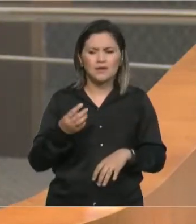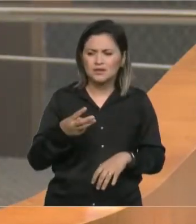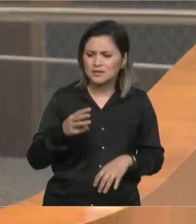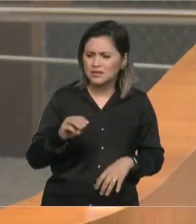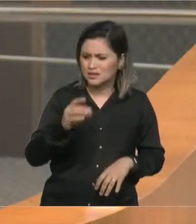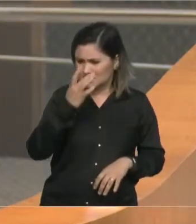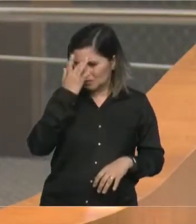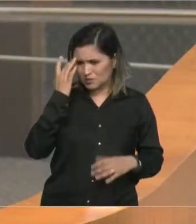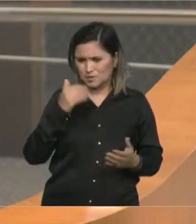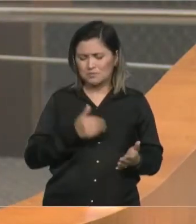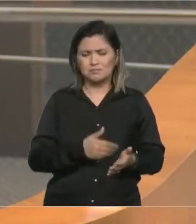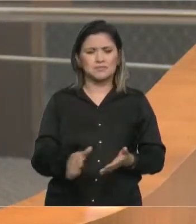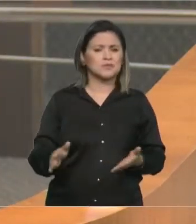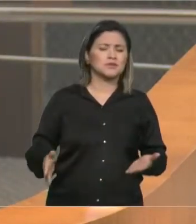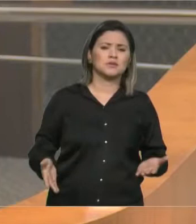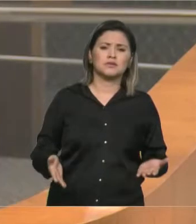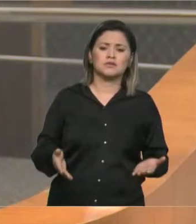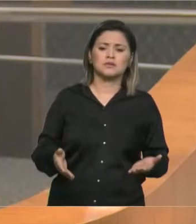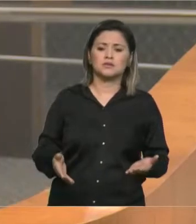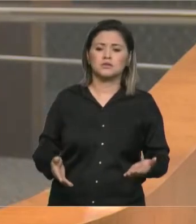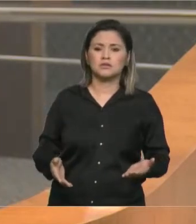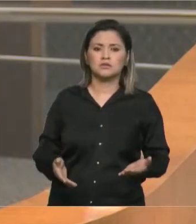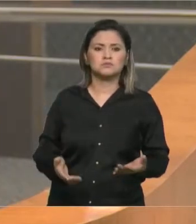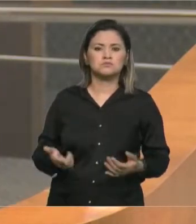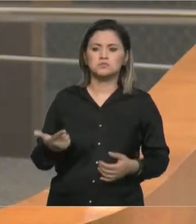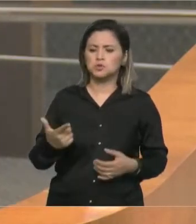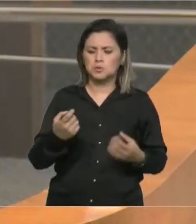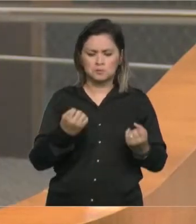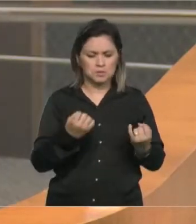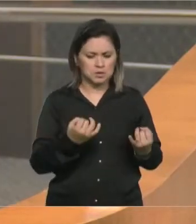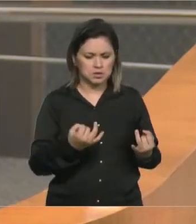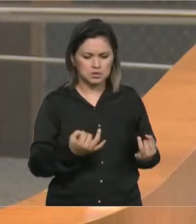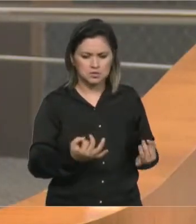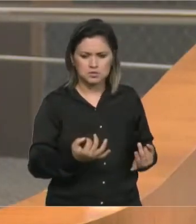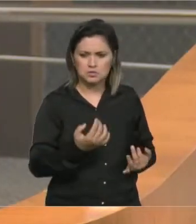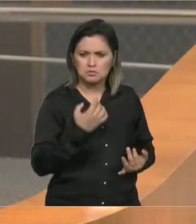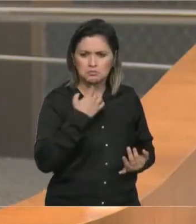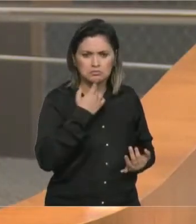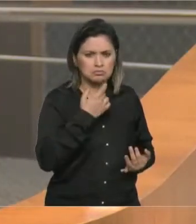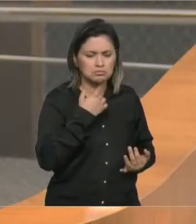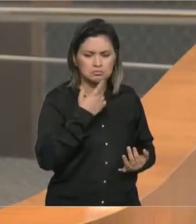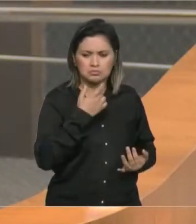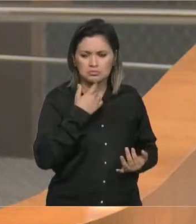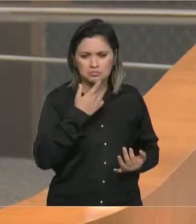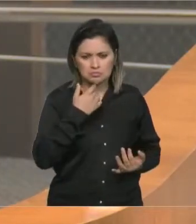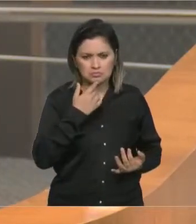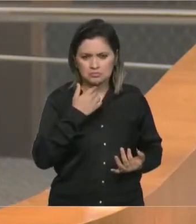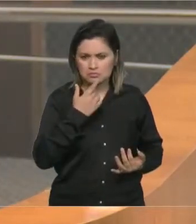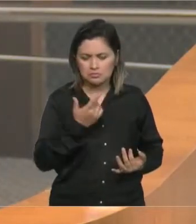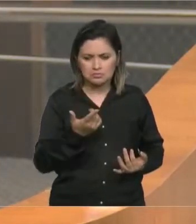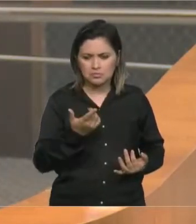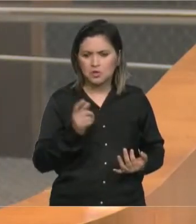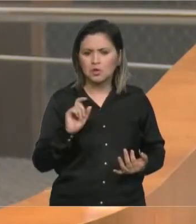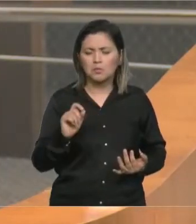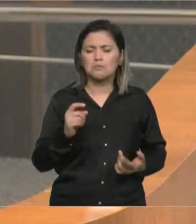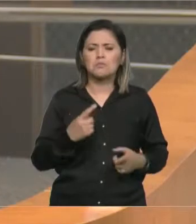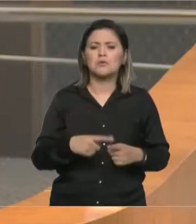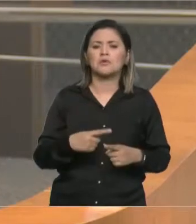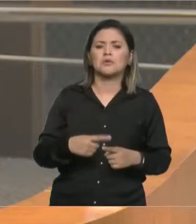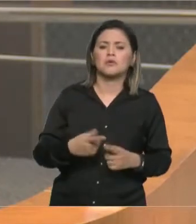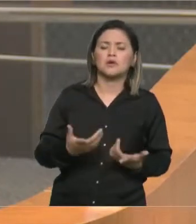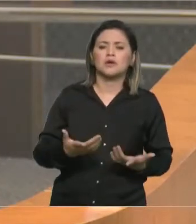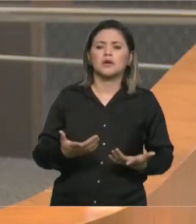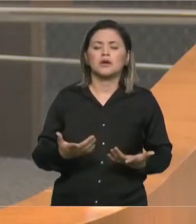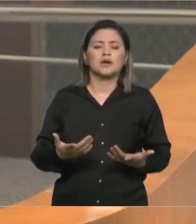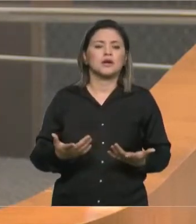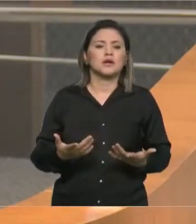demitidos, e muitos deles demitidos sem ao menos ter acesso ao que lhes é de direito, que é